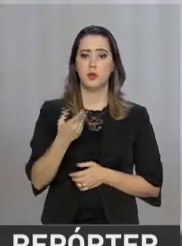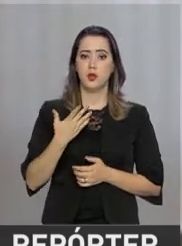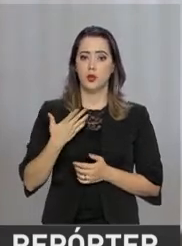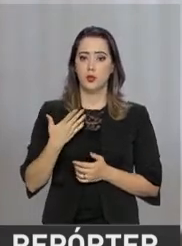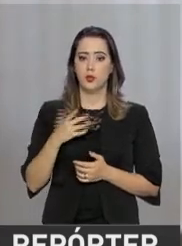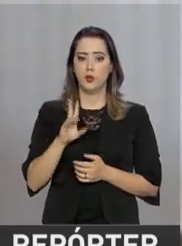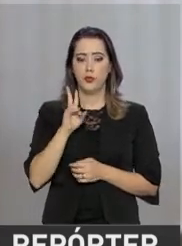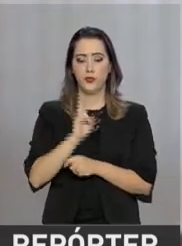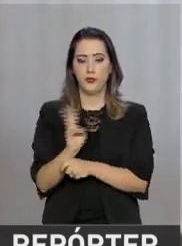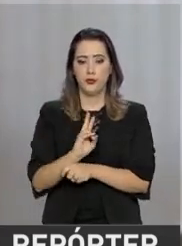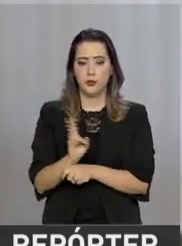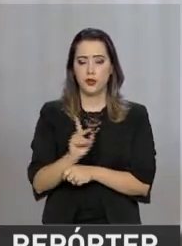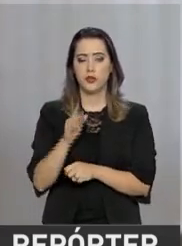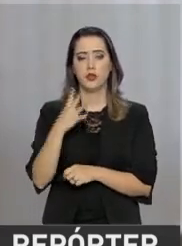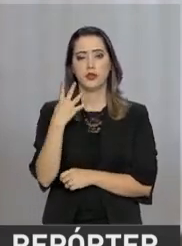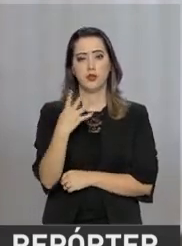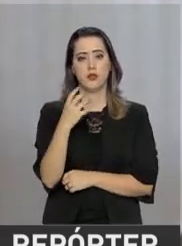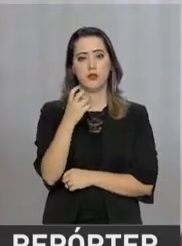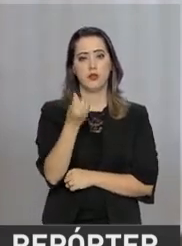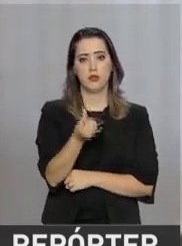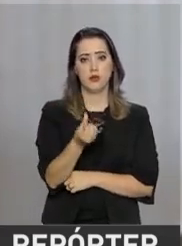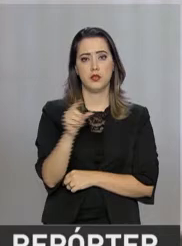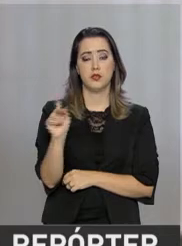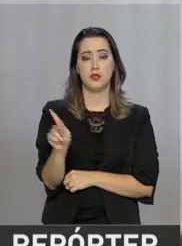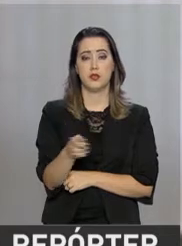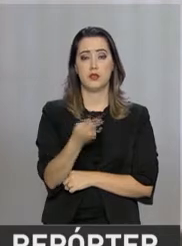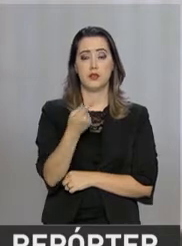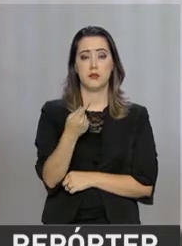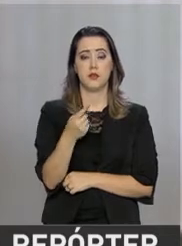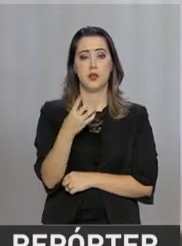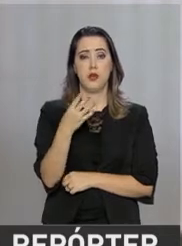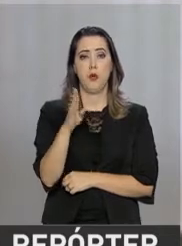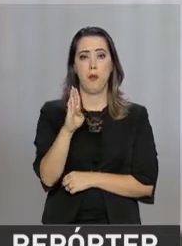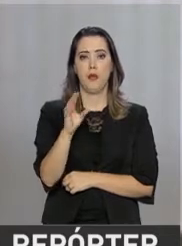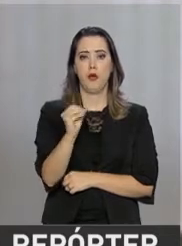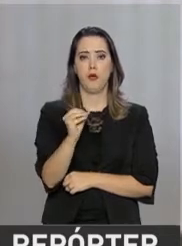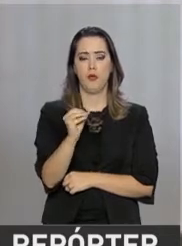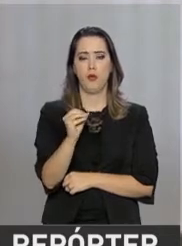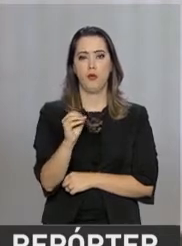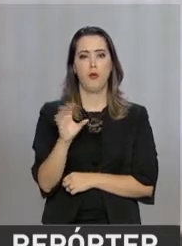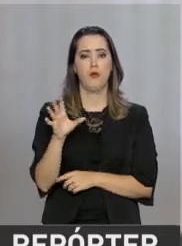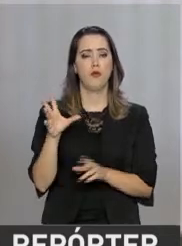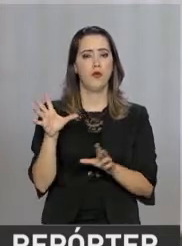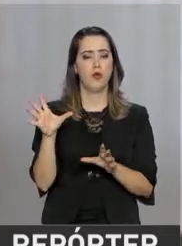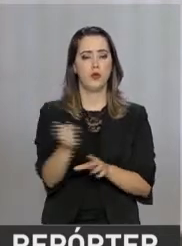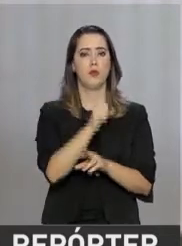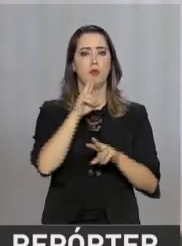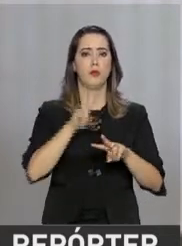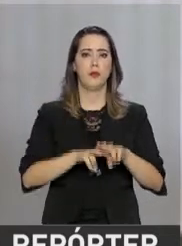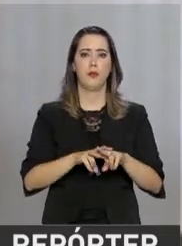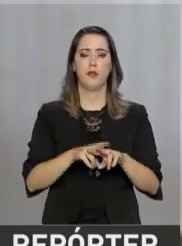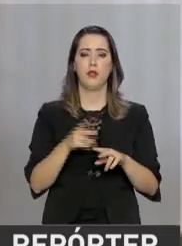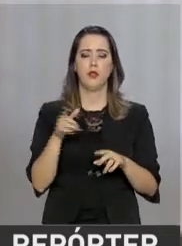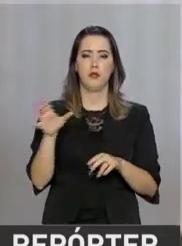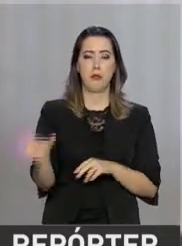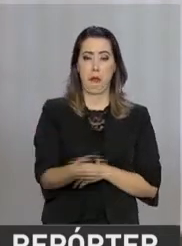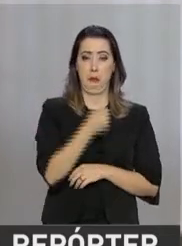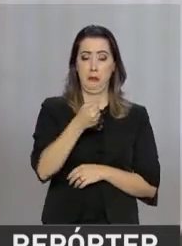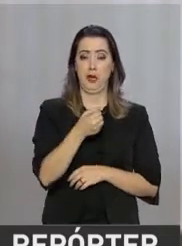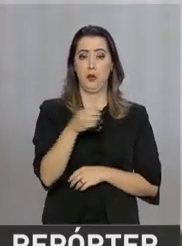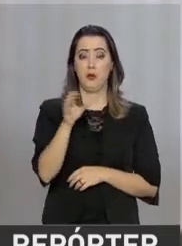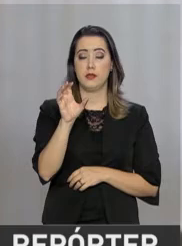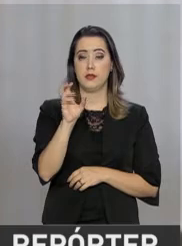abordagens, realizadas 46 mil ocorrências. Foram apreendidas mais de 5 toneladas de